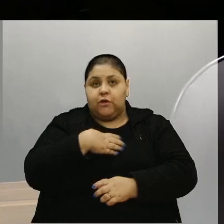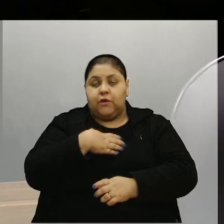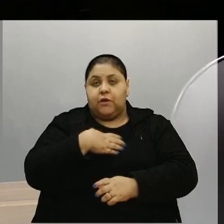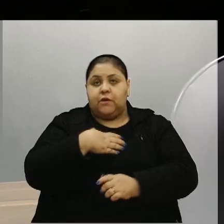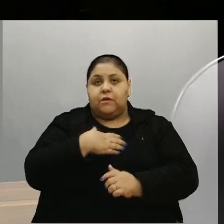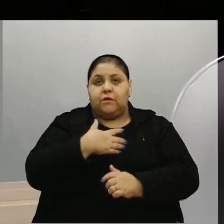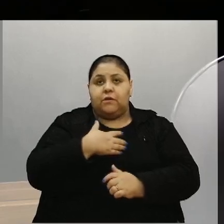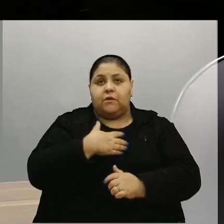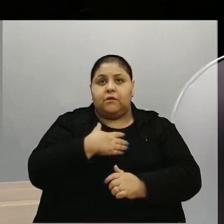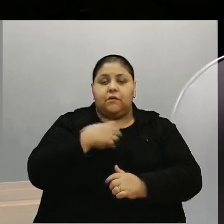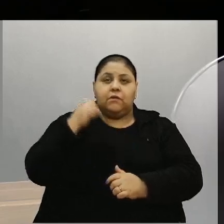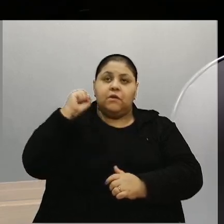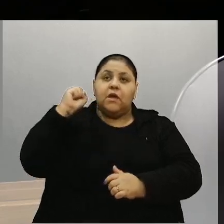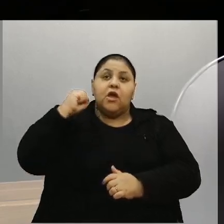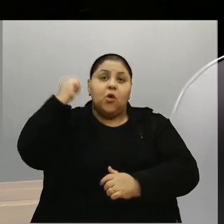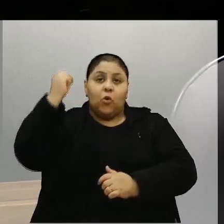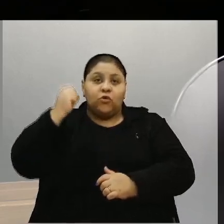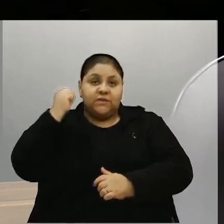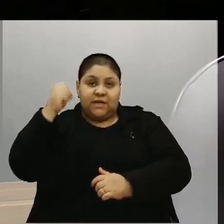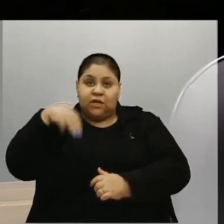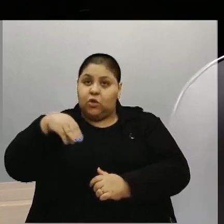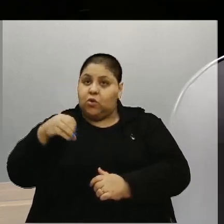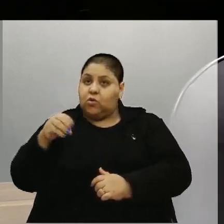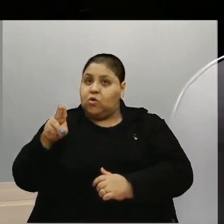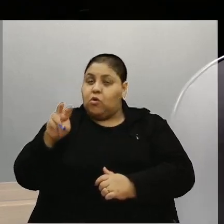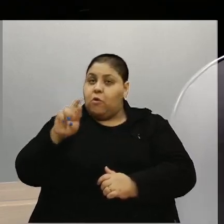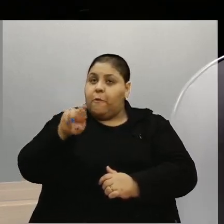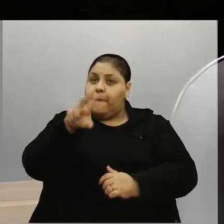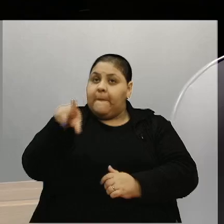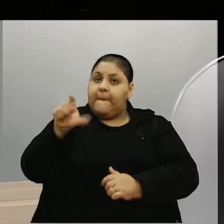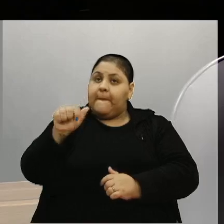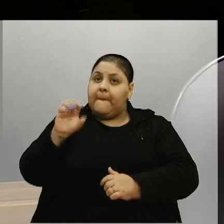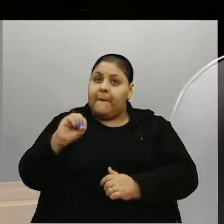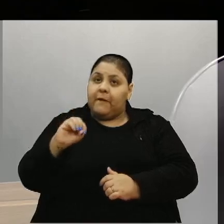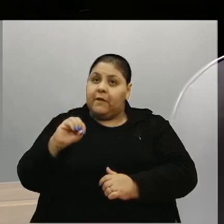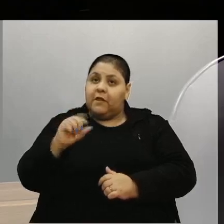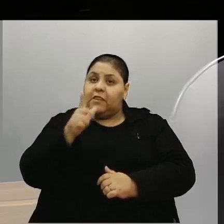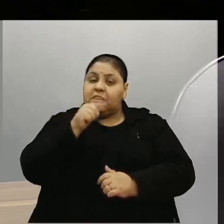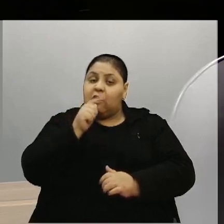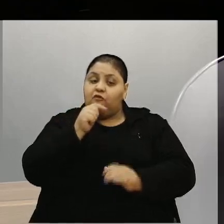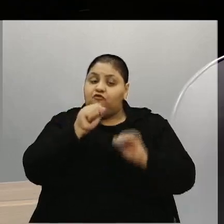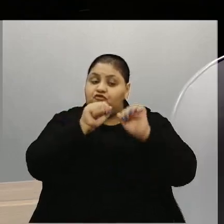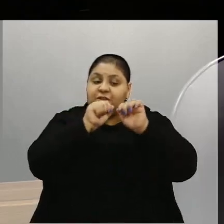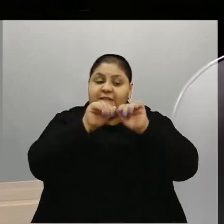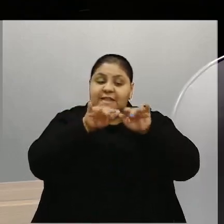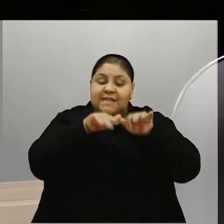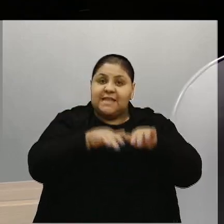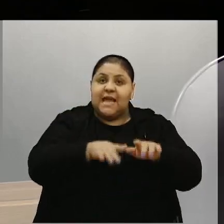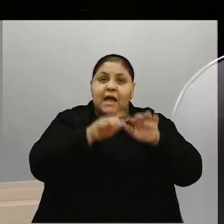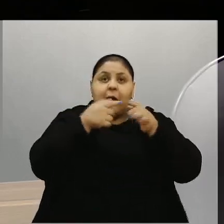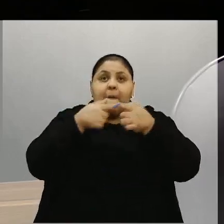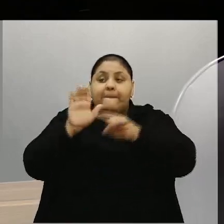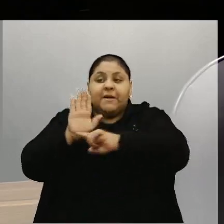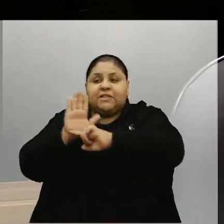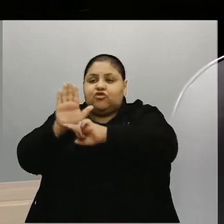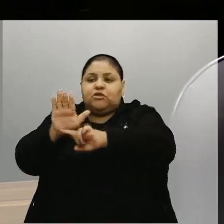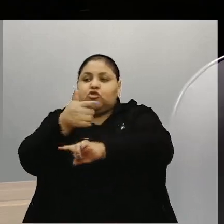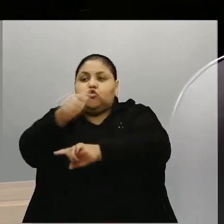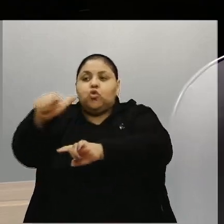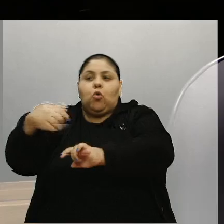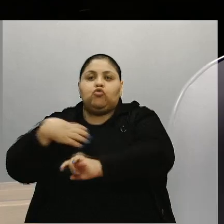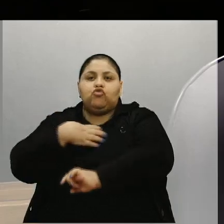como o senador Mourão, não fui no meio da água, mas eu estou ajudando de todas as